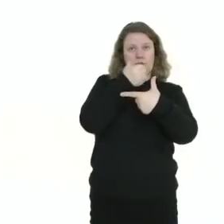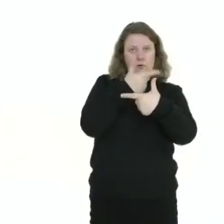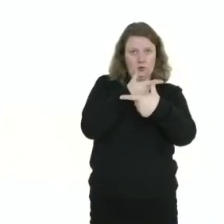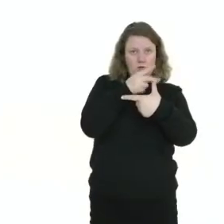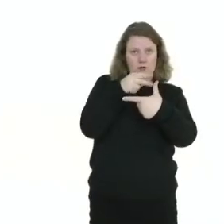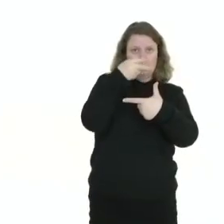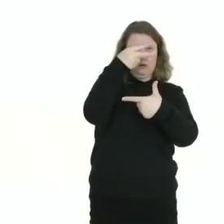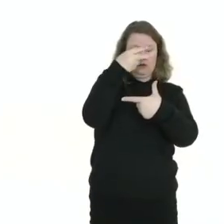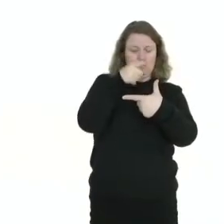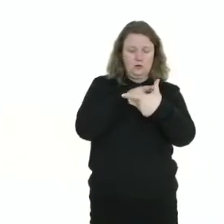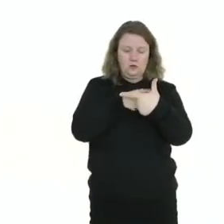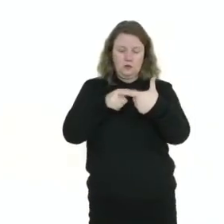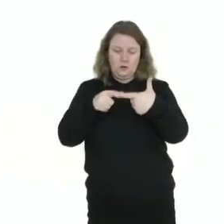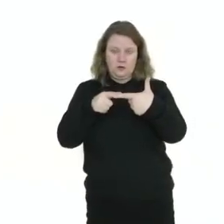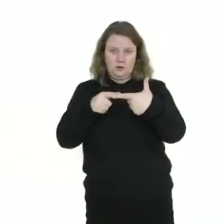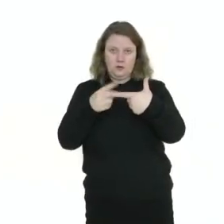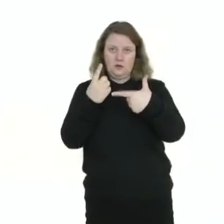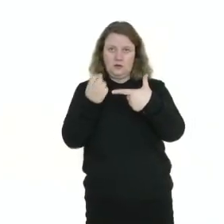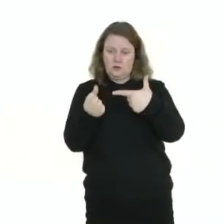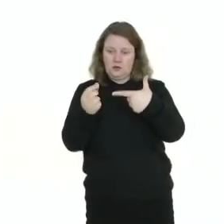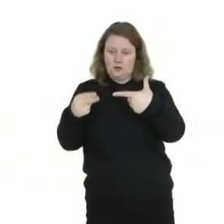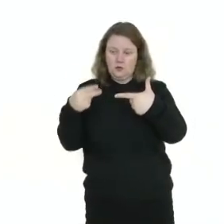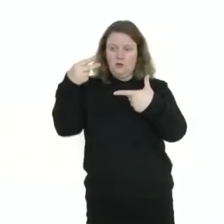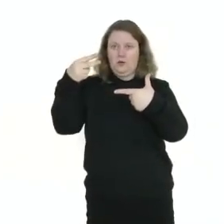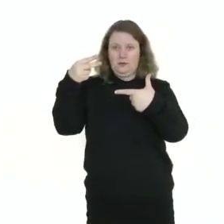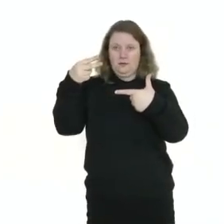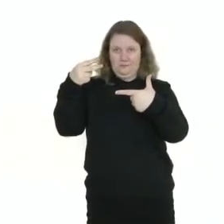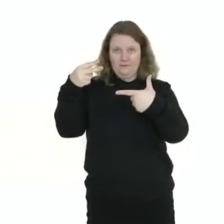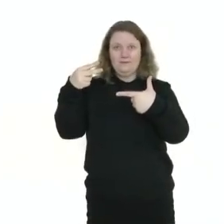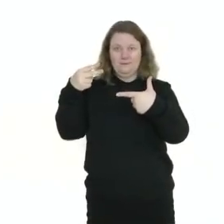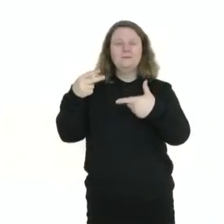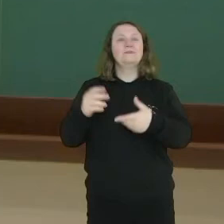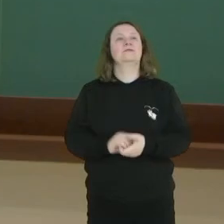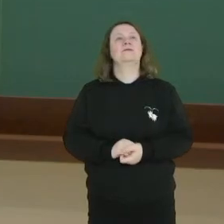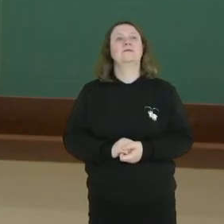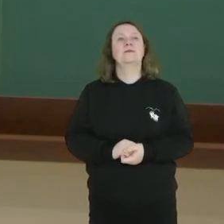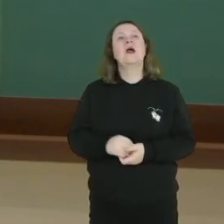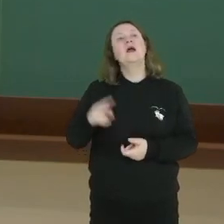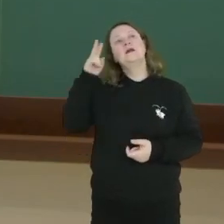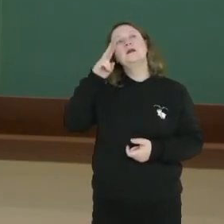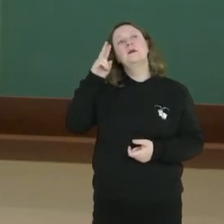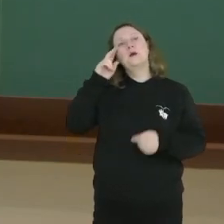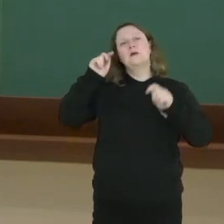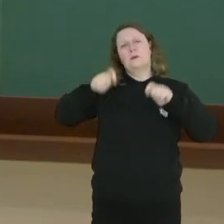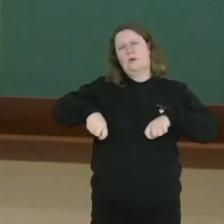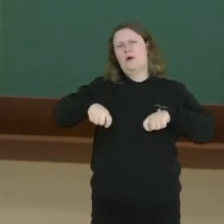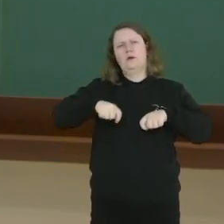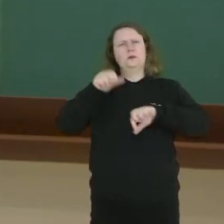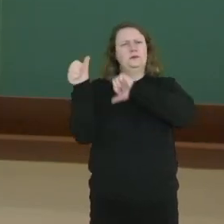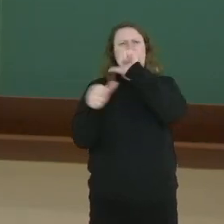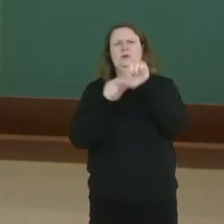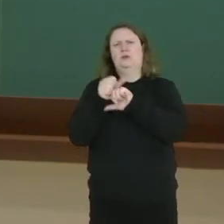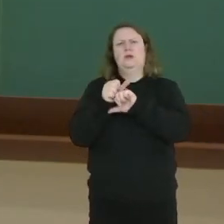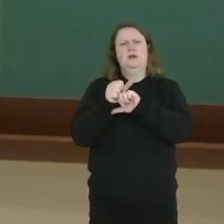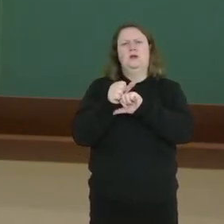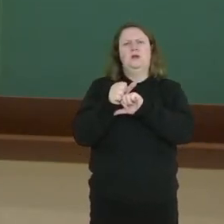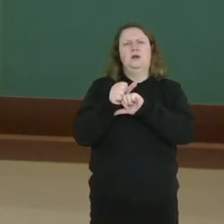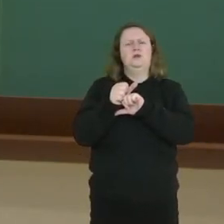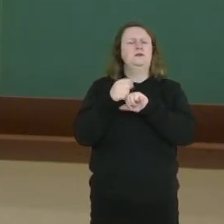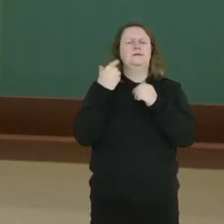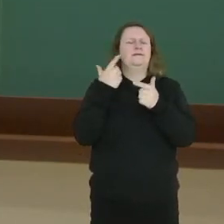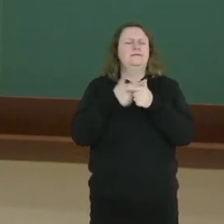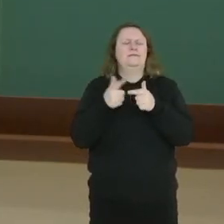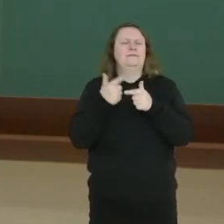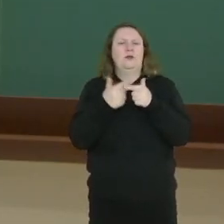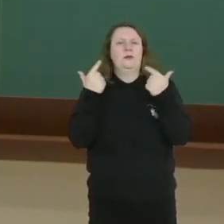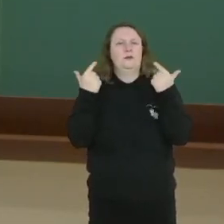quadrado, 12, mais o outro cateto, 16 ao quadrado. Lembrando que você pode inverter esses dois valores aqui, que não vai ter